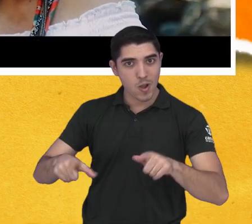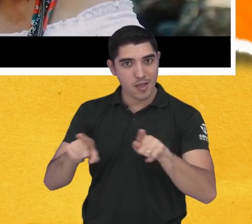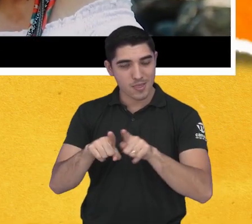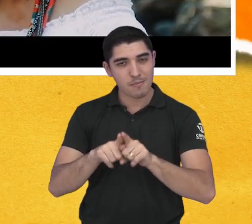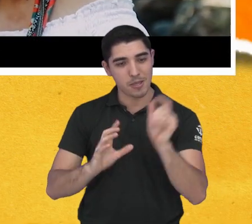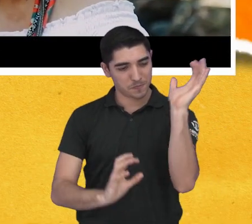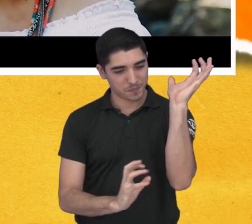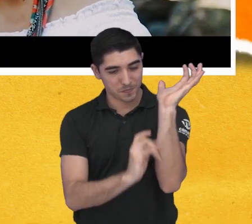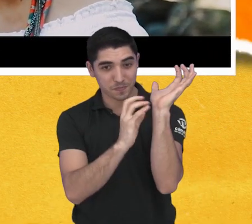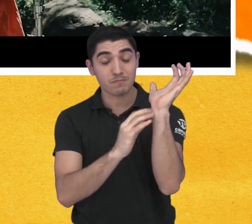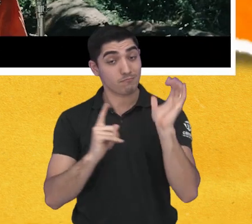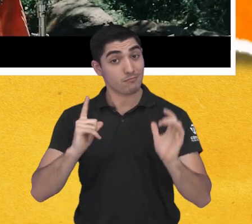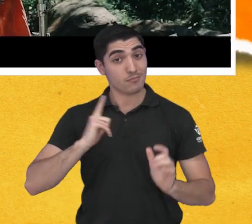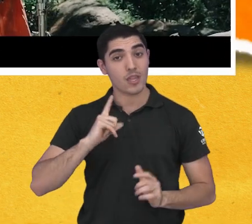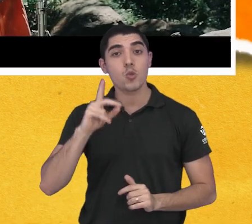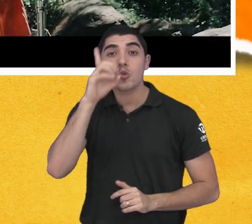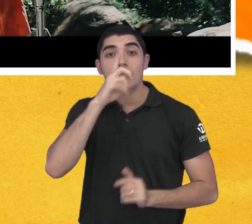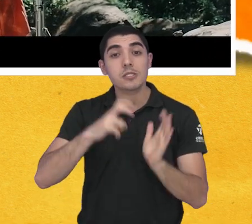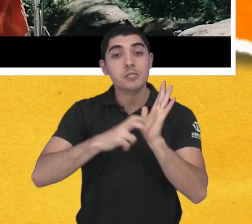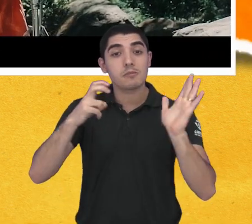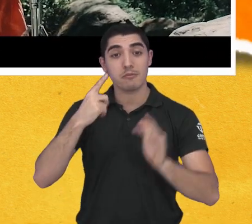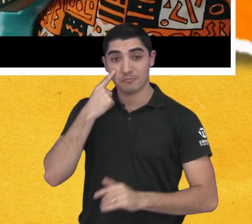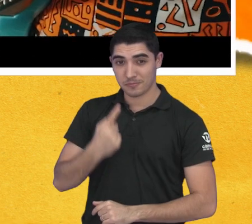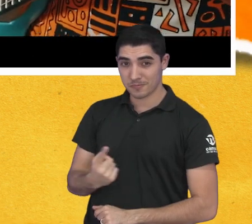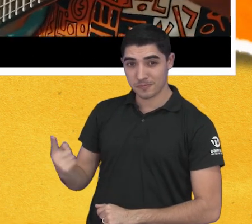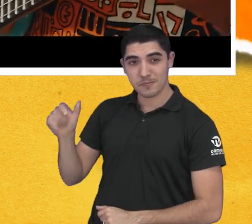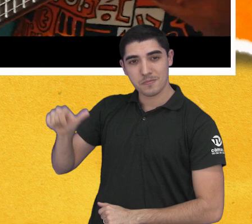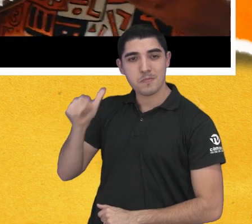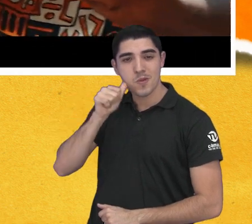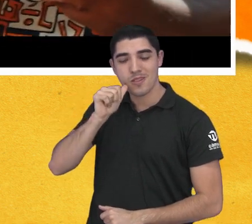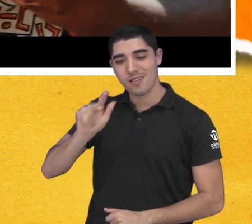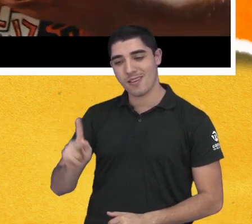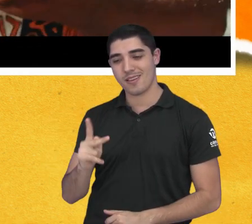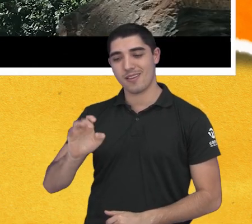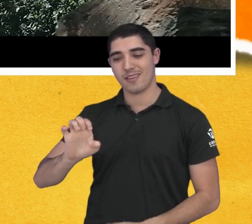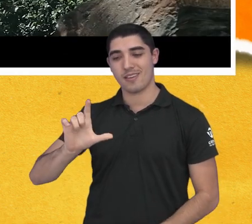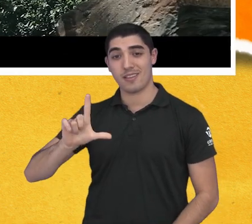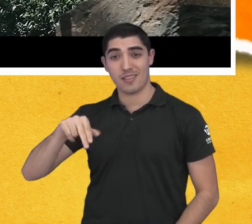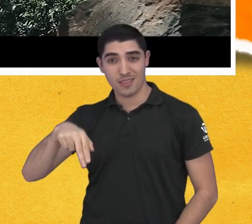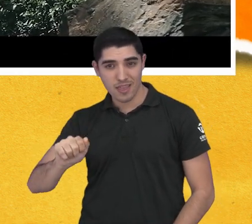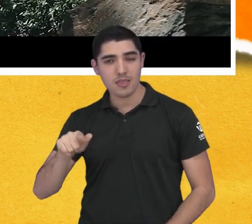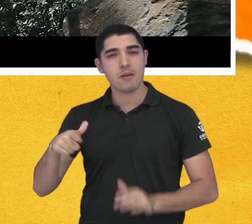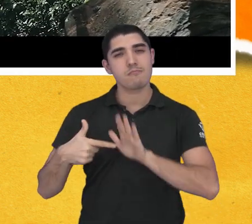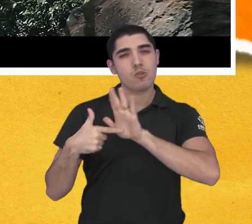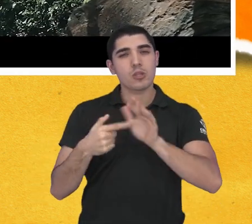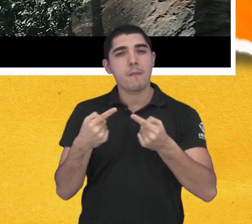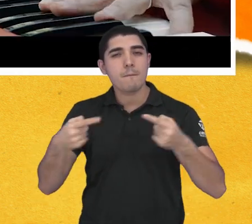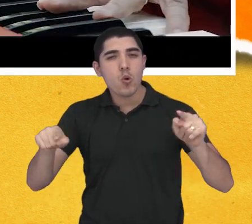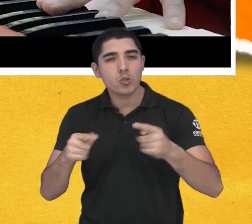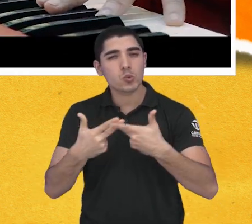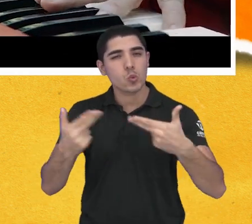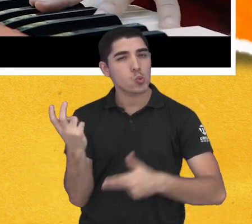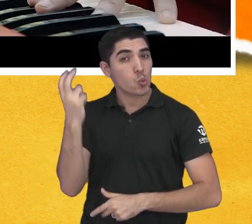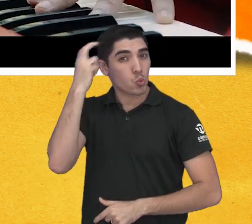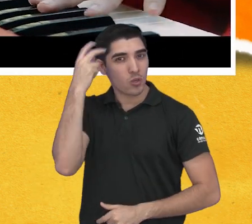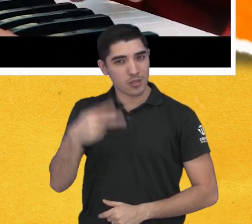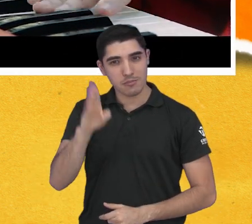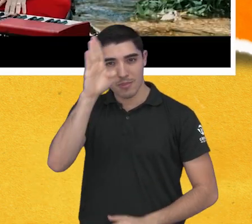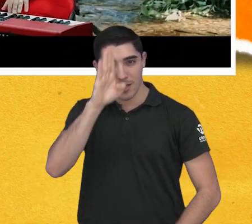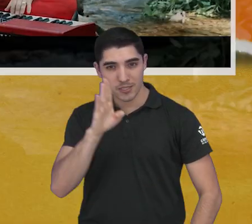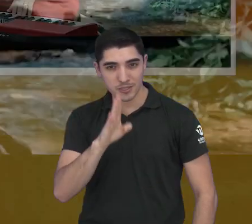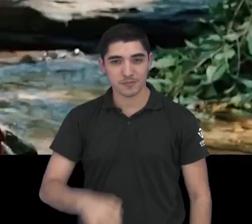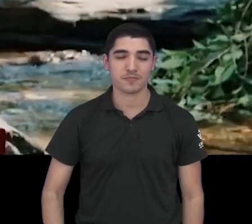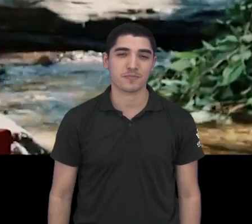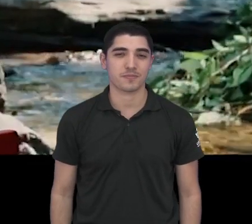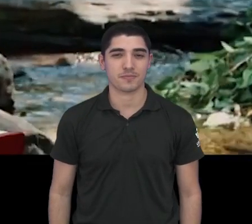Parque Vicentina Aranha recebe neste domingo de manhã Helena Xavier Trio, com um repertório repleto de jazz, ritmos e culturas